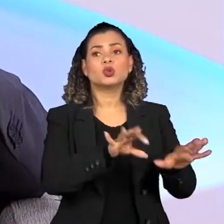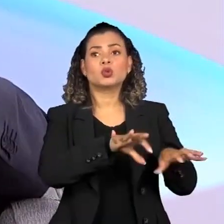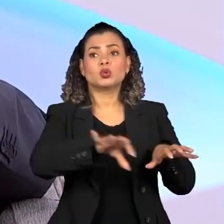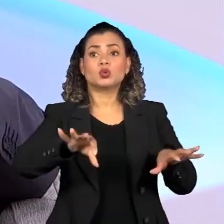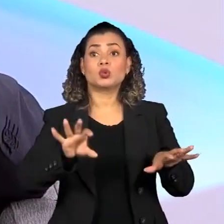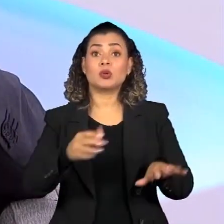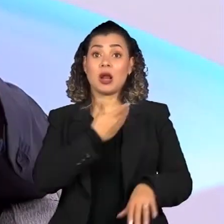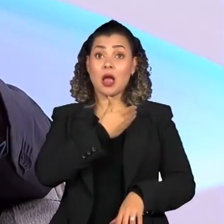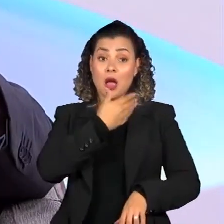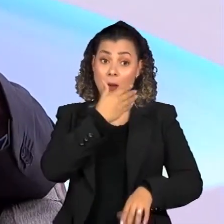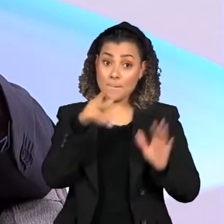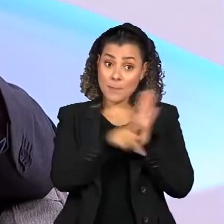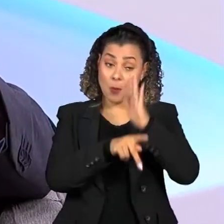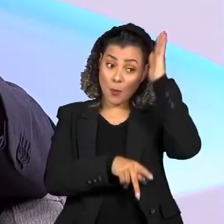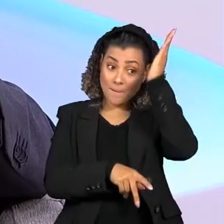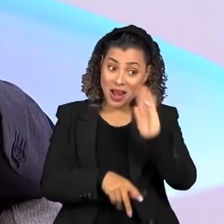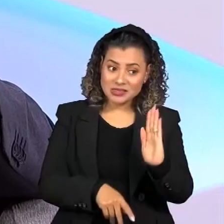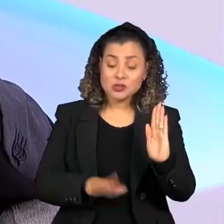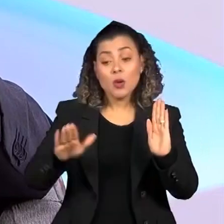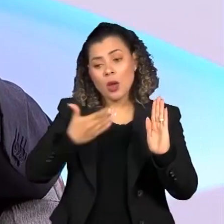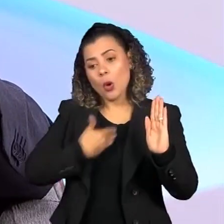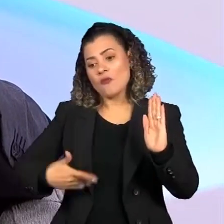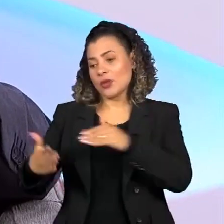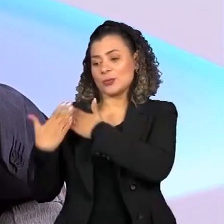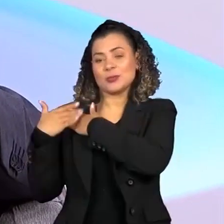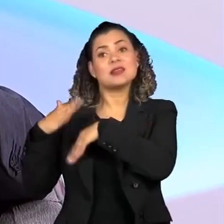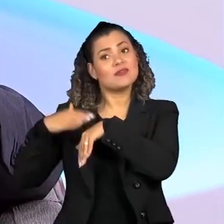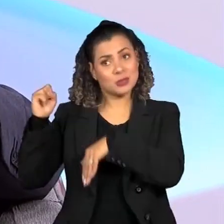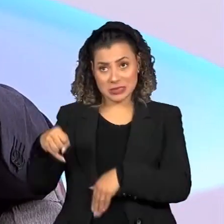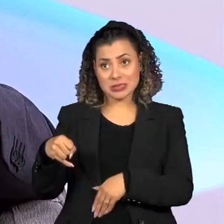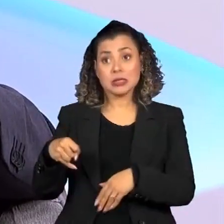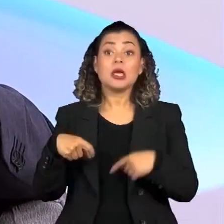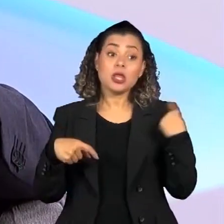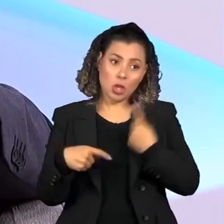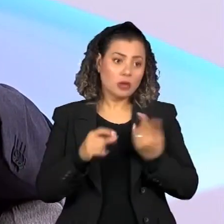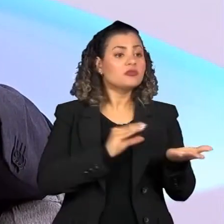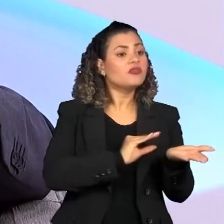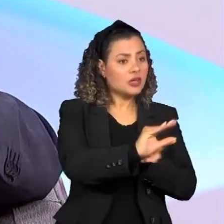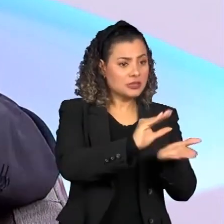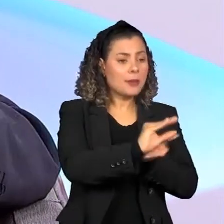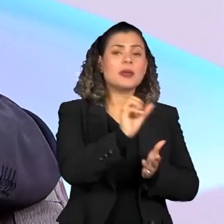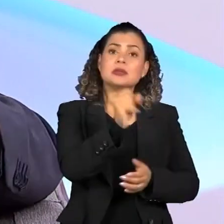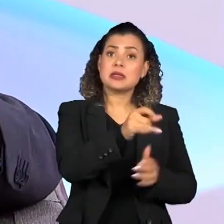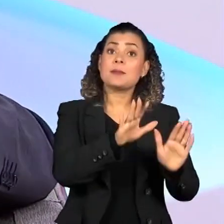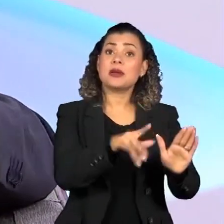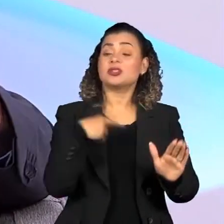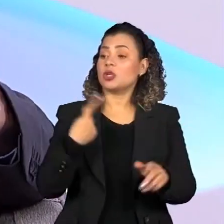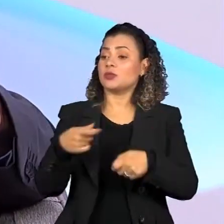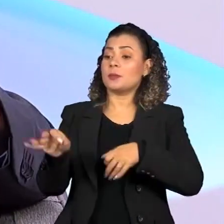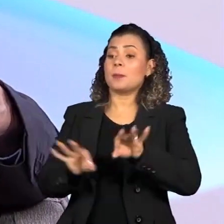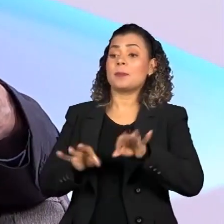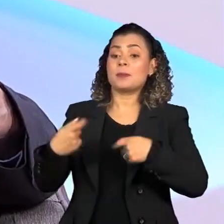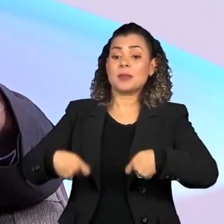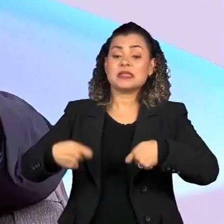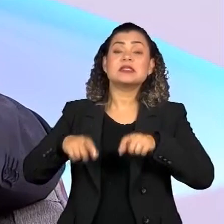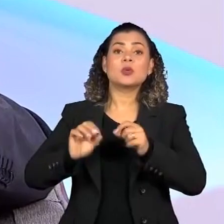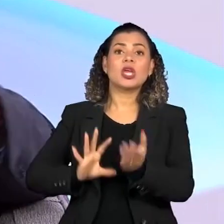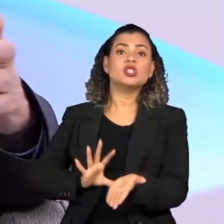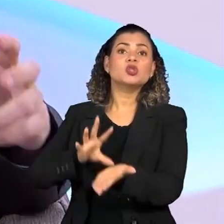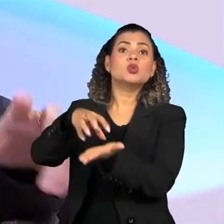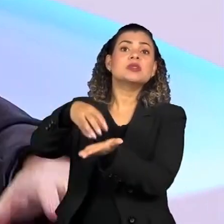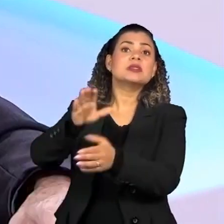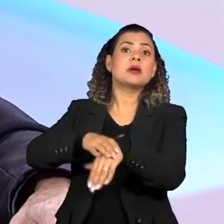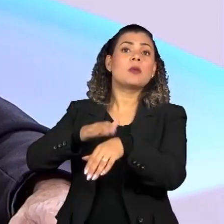cabe ao governo Sabesp pode entrar com financiamento necessário mas nós precisamos de uma entidade